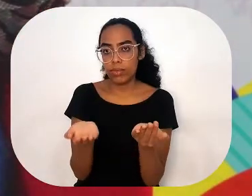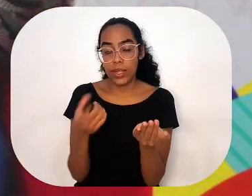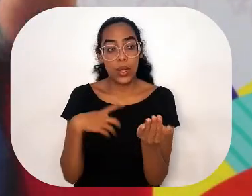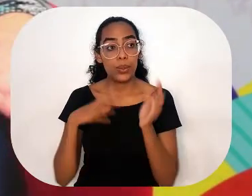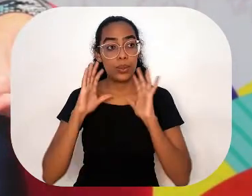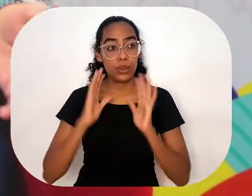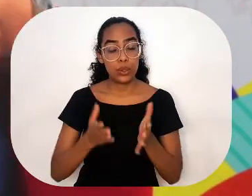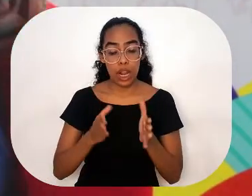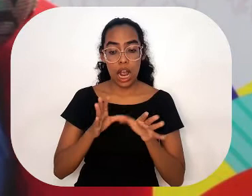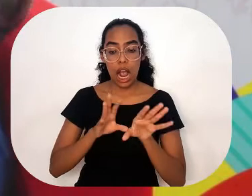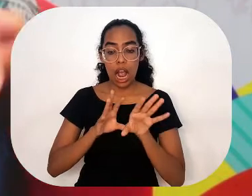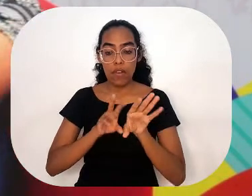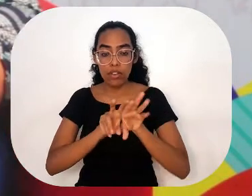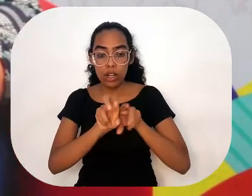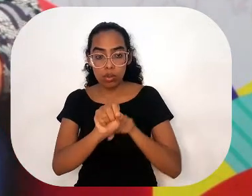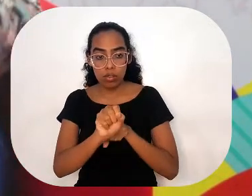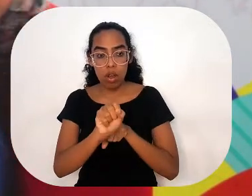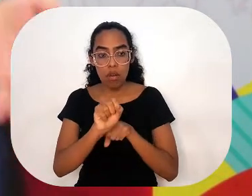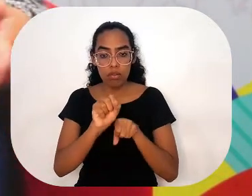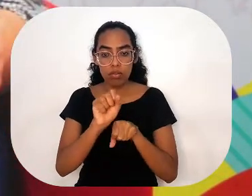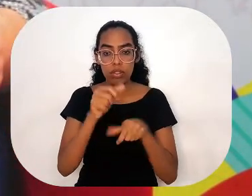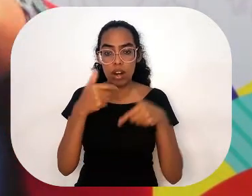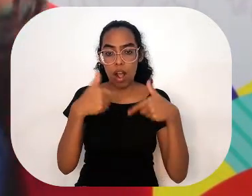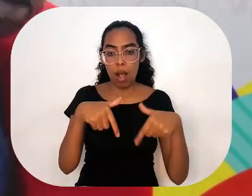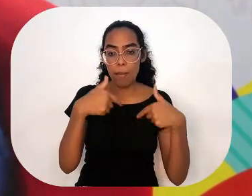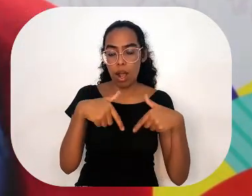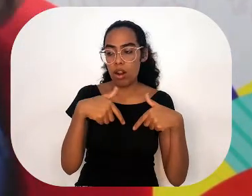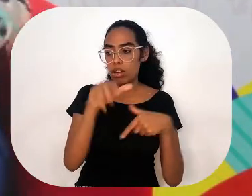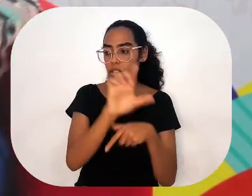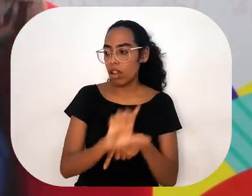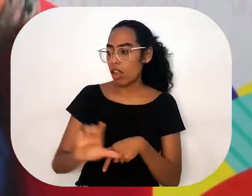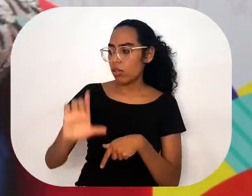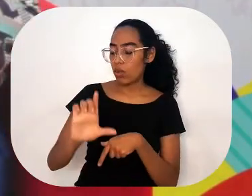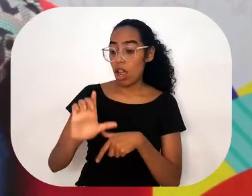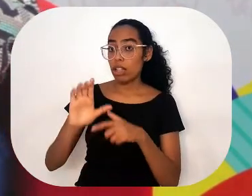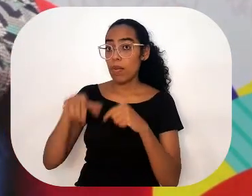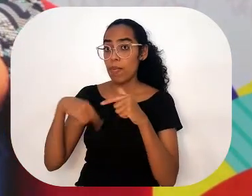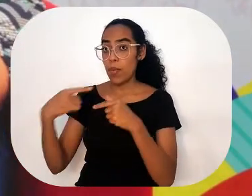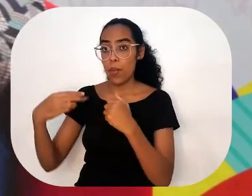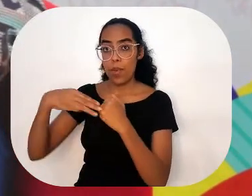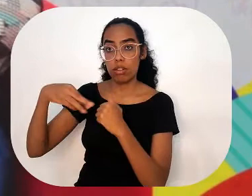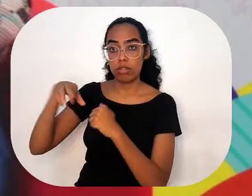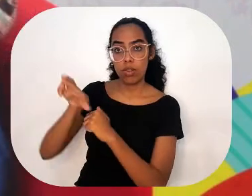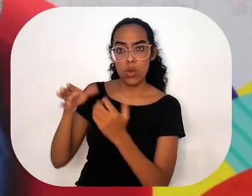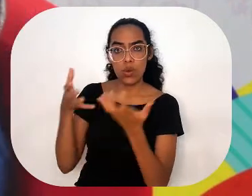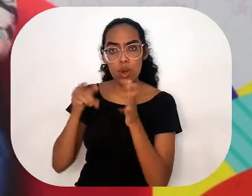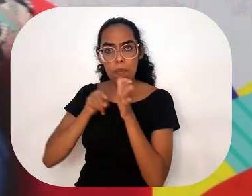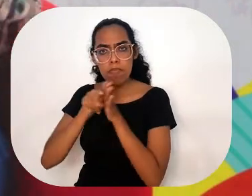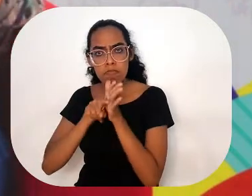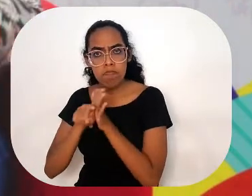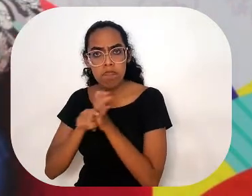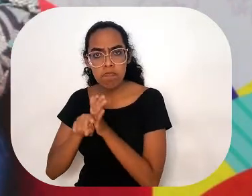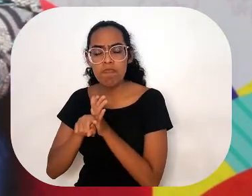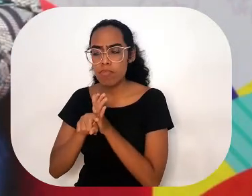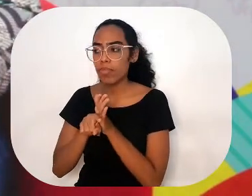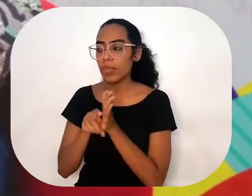quando já Na graduação eu fiz um trabalho sobre Literatura e no mestrado eu resolvi desenvolver essa pesquisa né